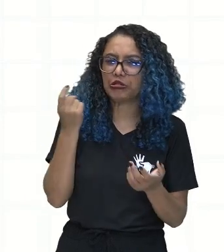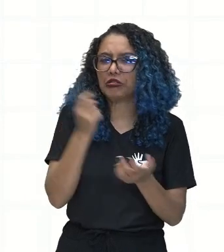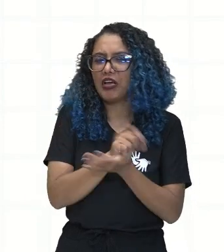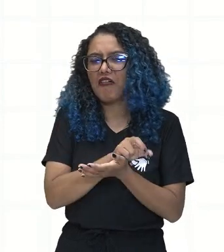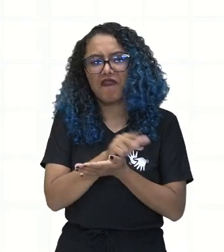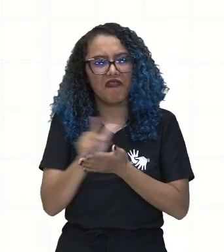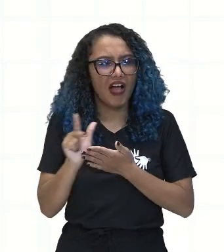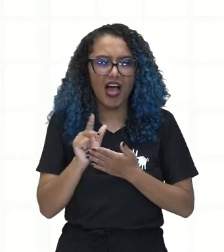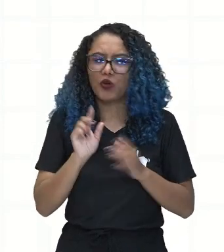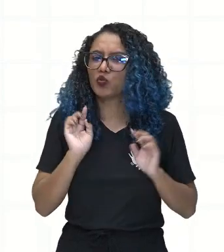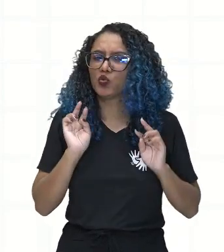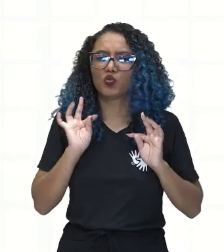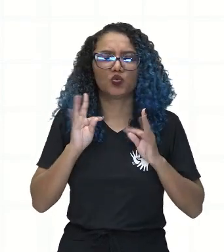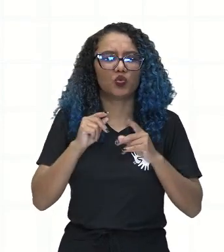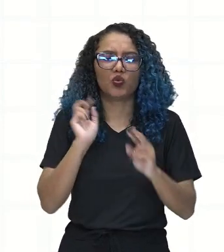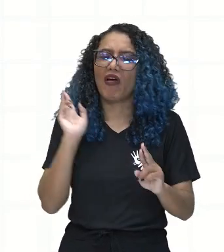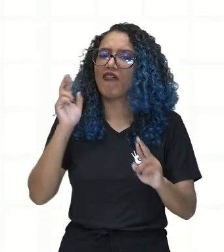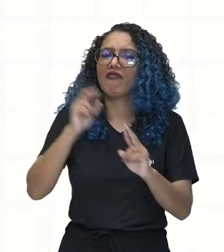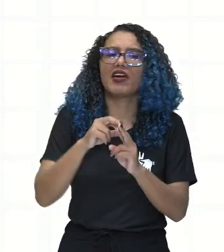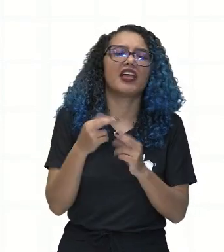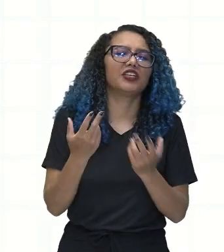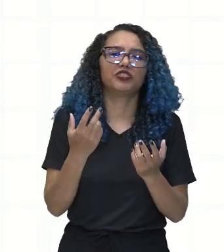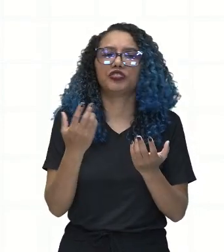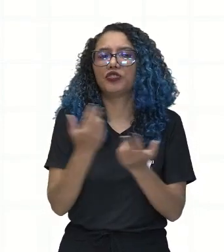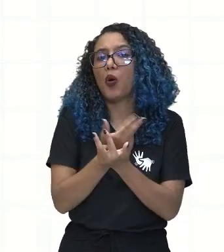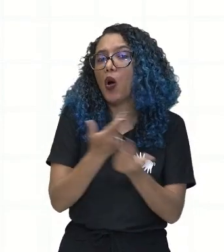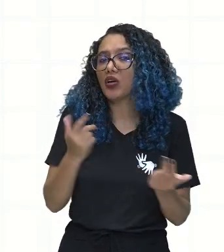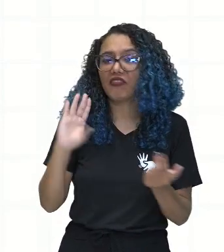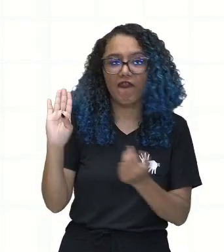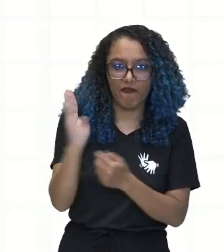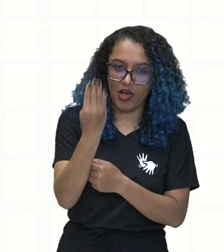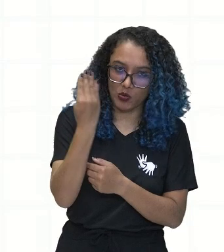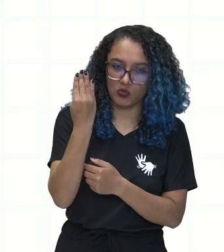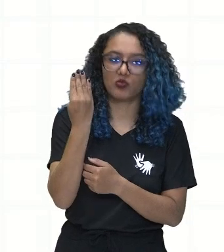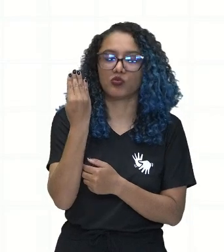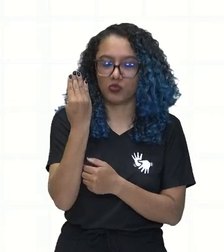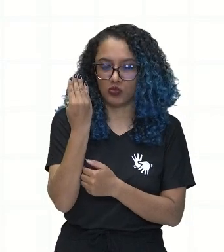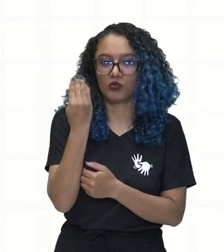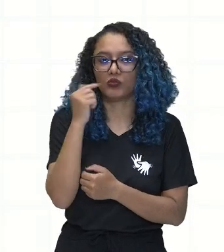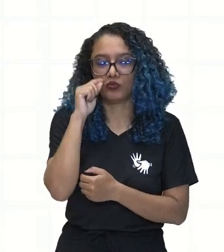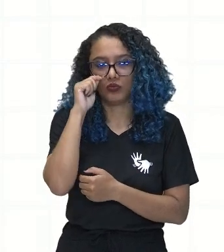que é falso? O que é falso? Tá bom? Então, notaram aí, quando ele for